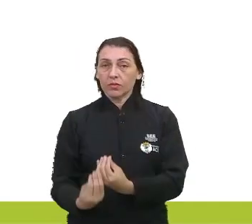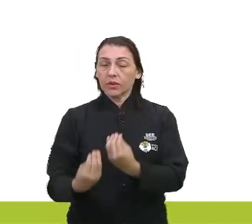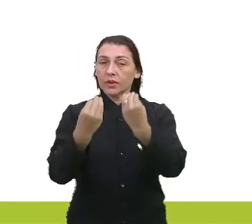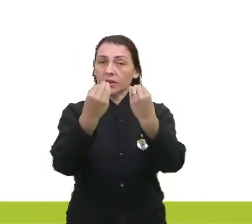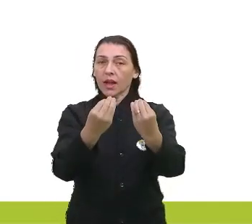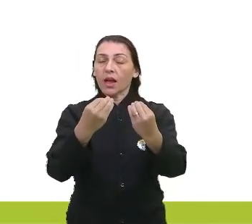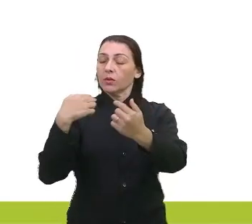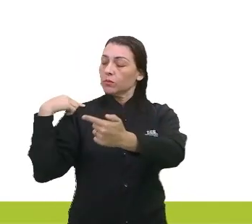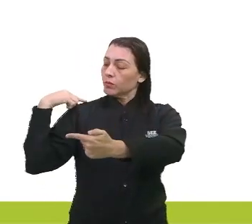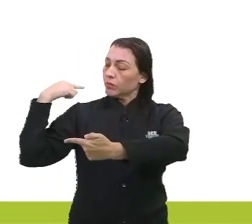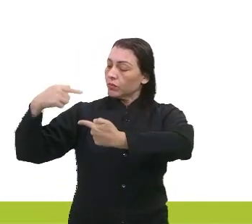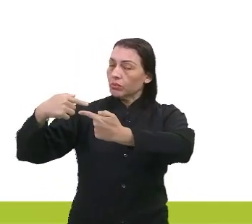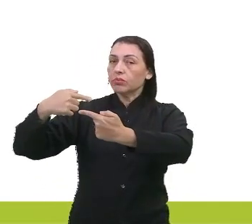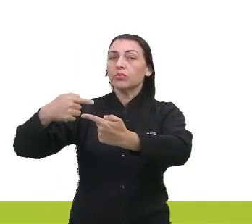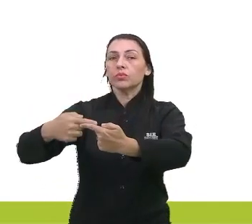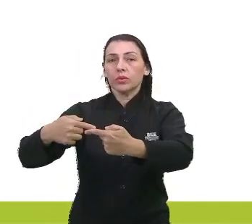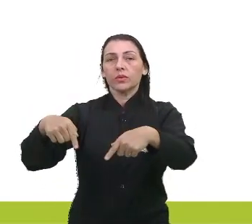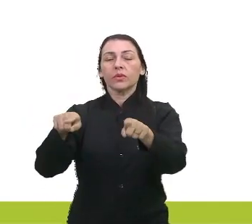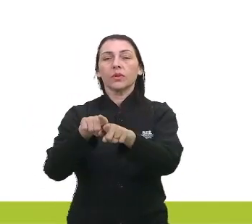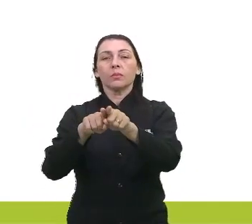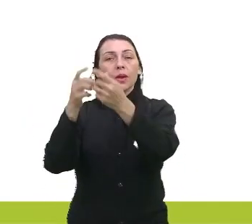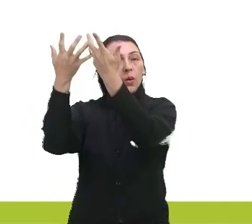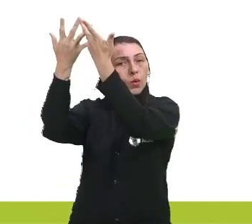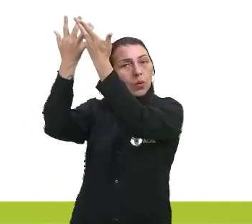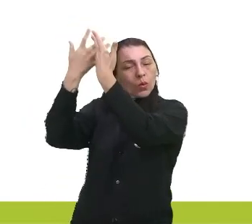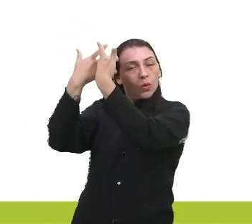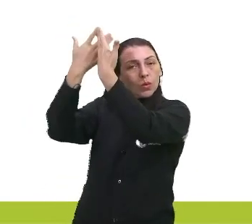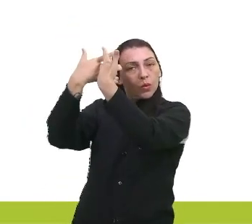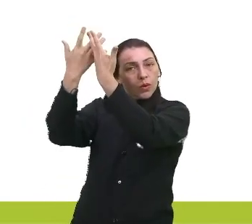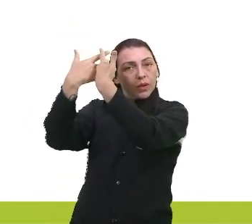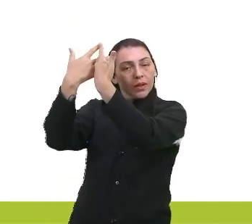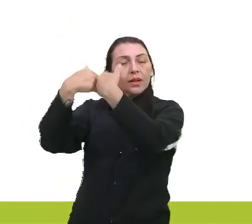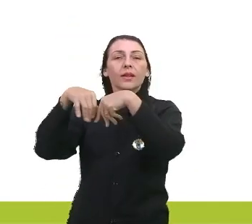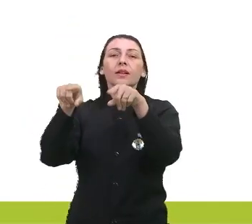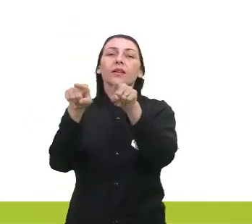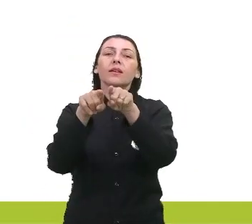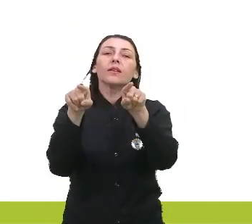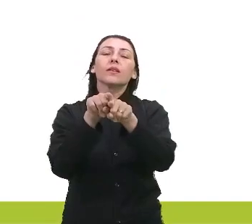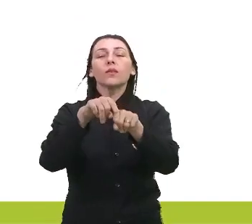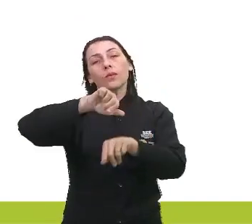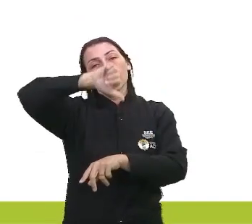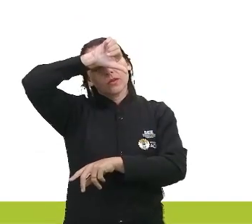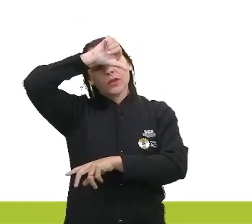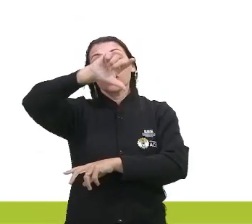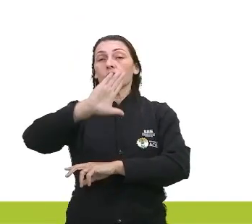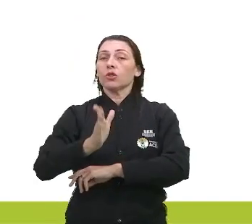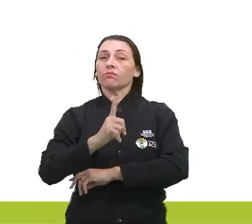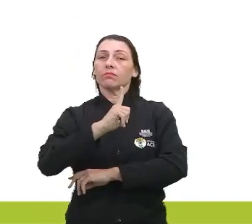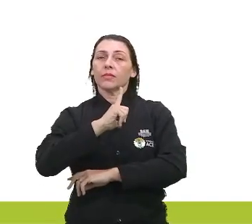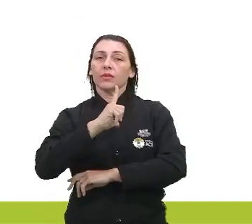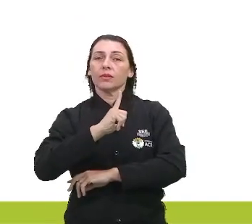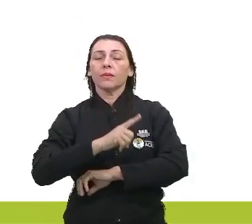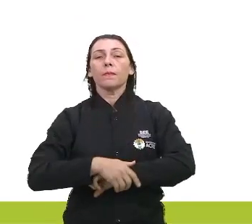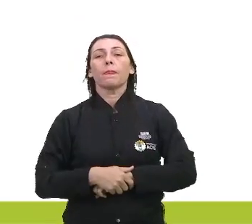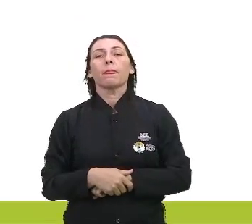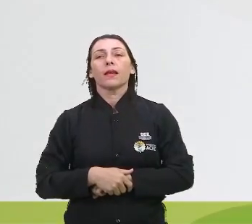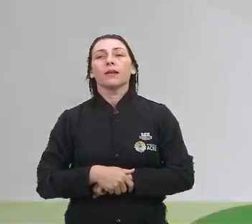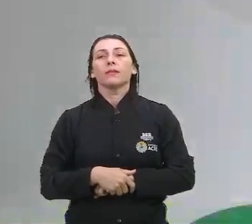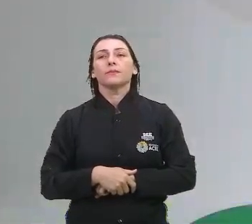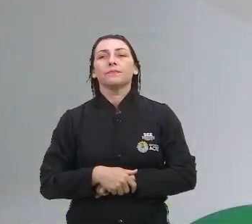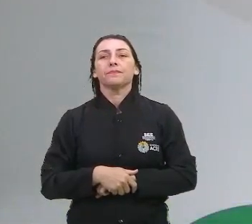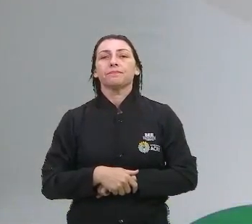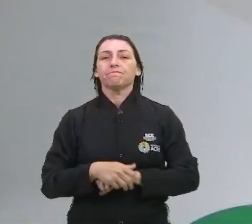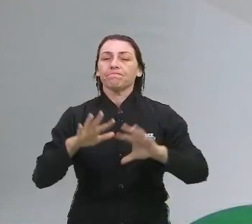através de gerações, e viés cognitivos com viés de confirmação que reforçam estereótipos existentes. De forma